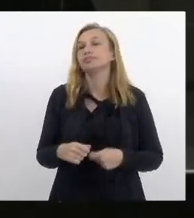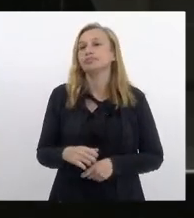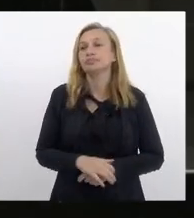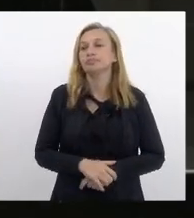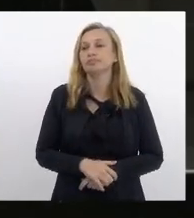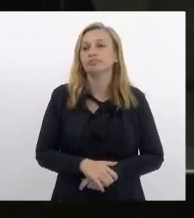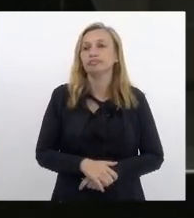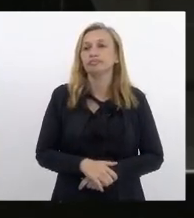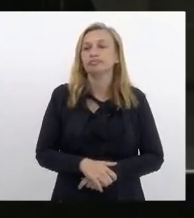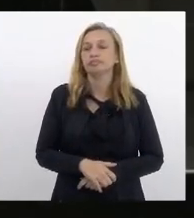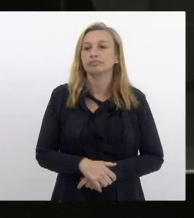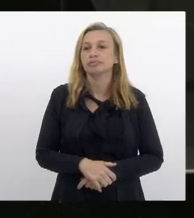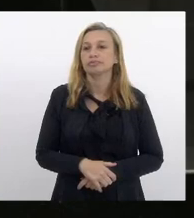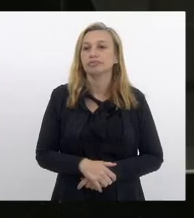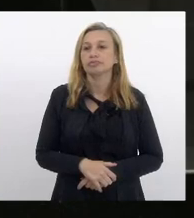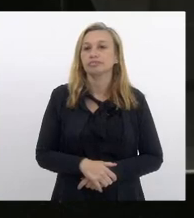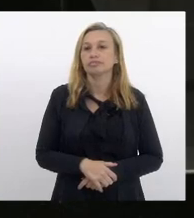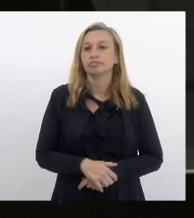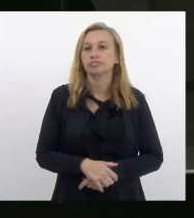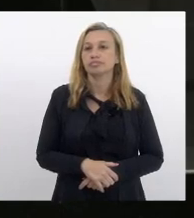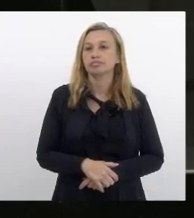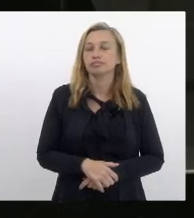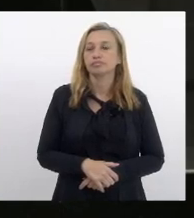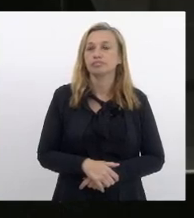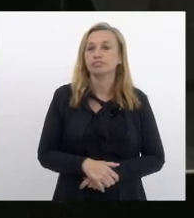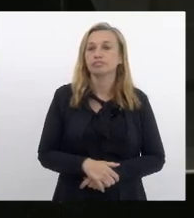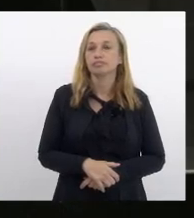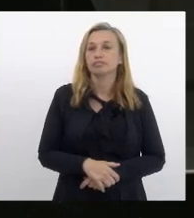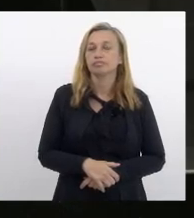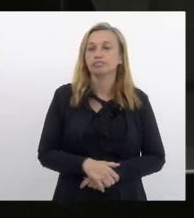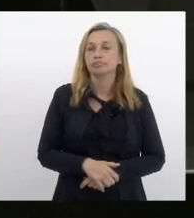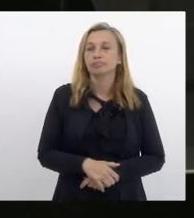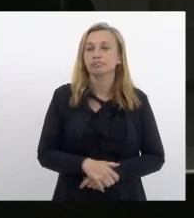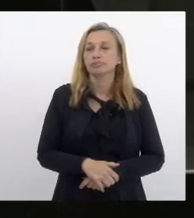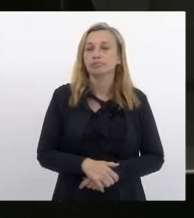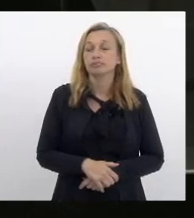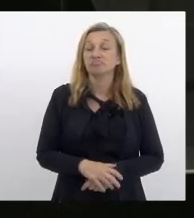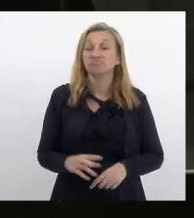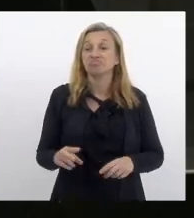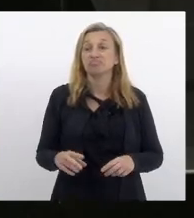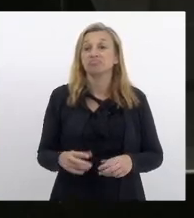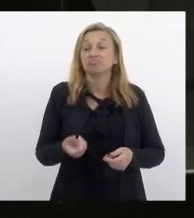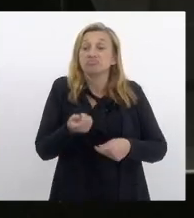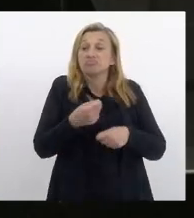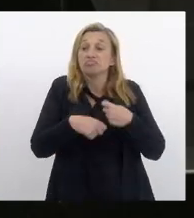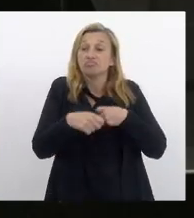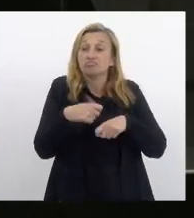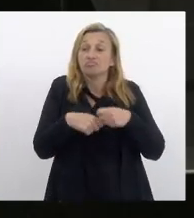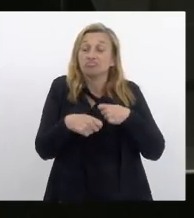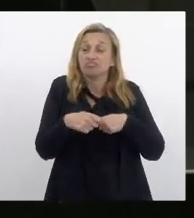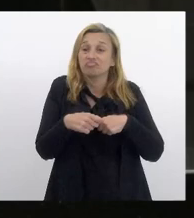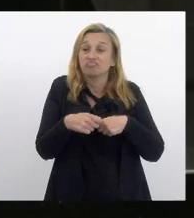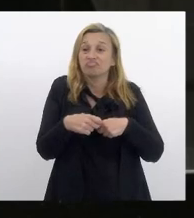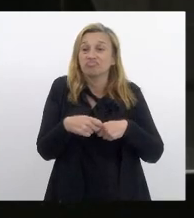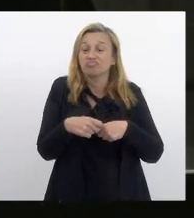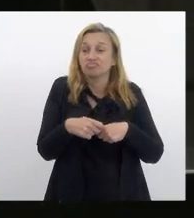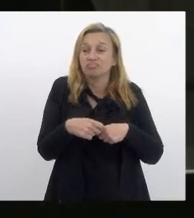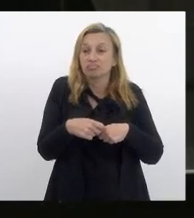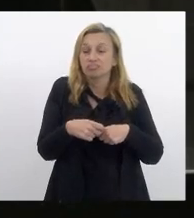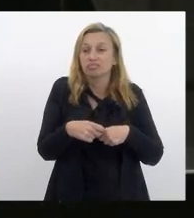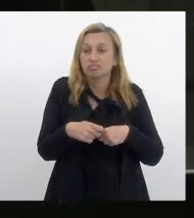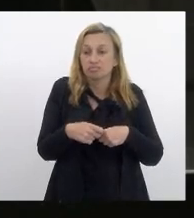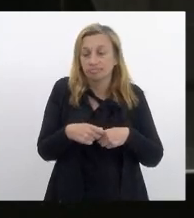realmente, né, gozando de uma situação econômico-financeira muito